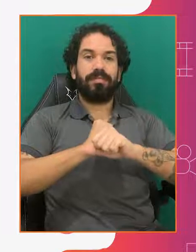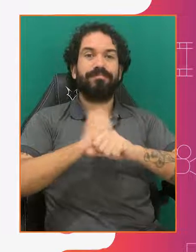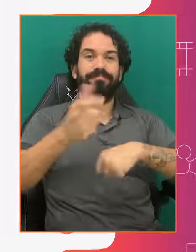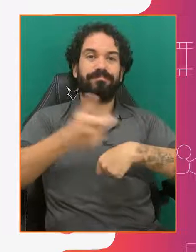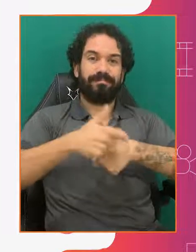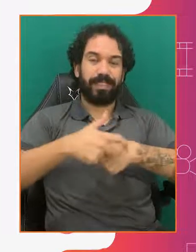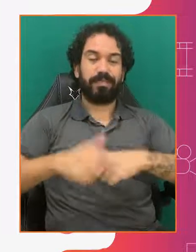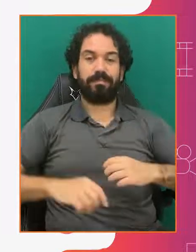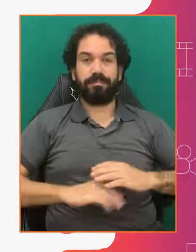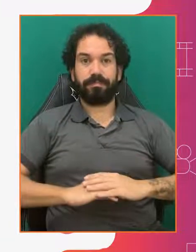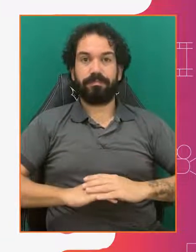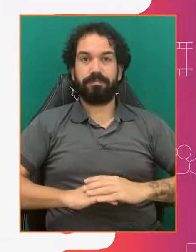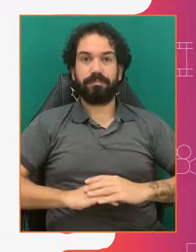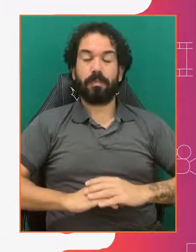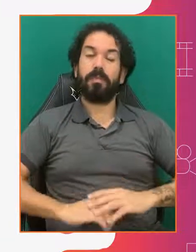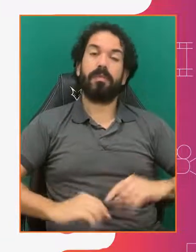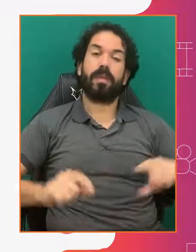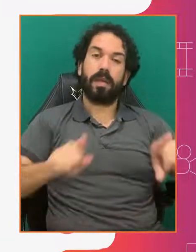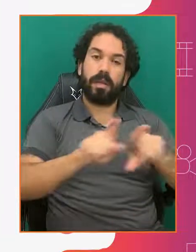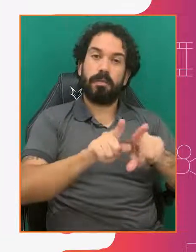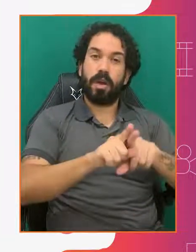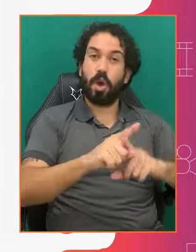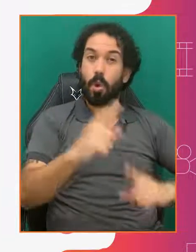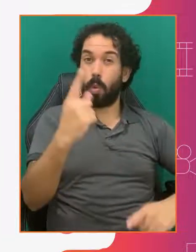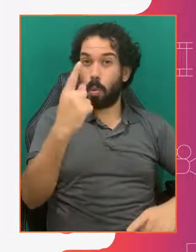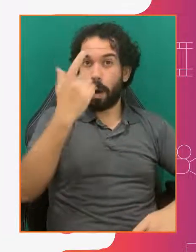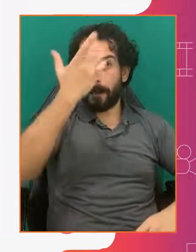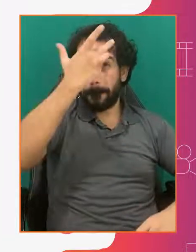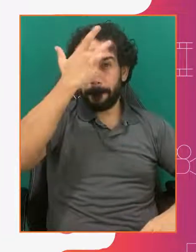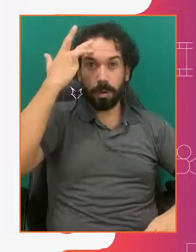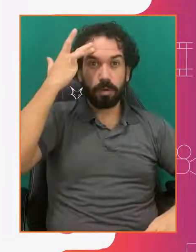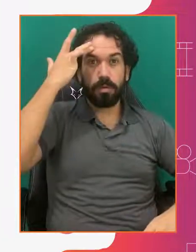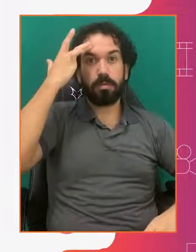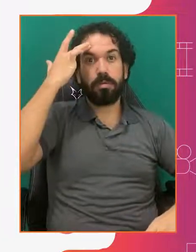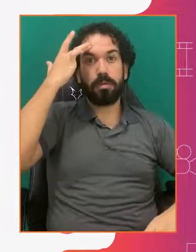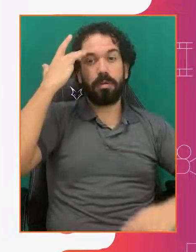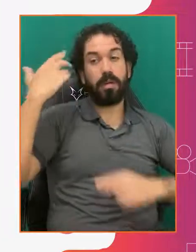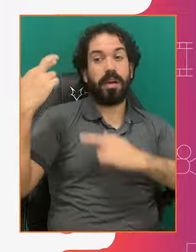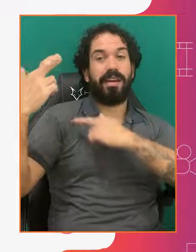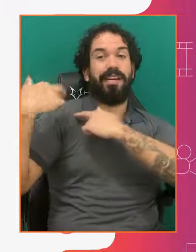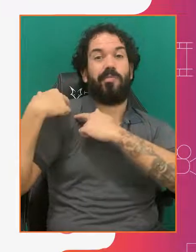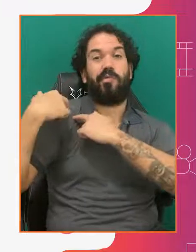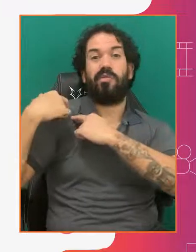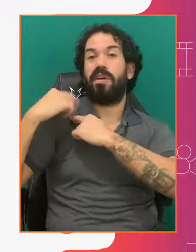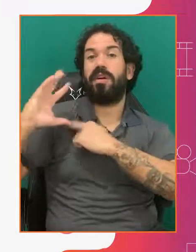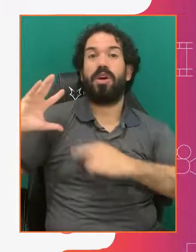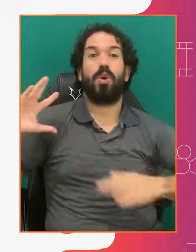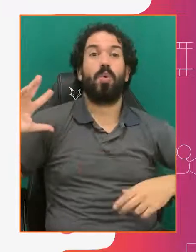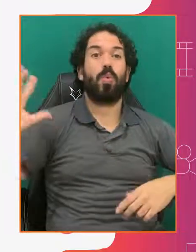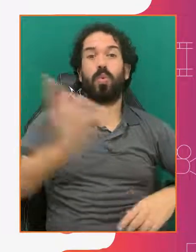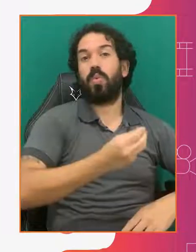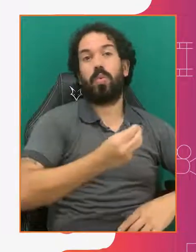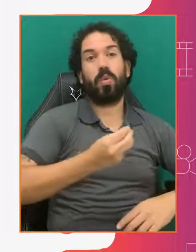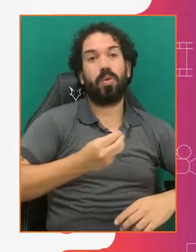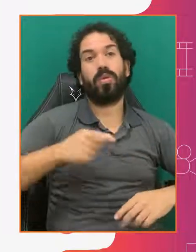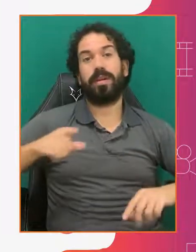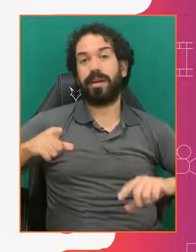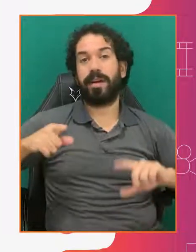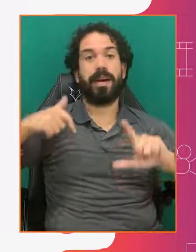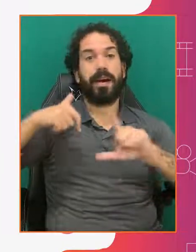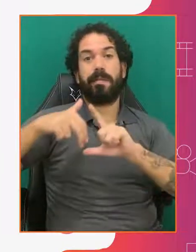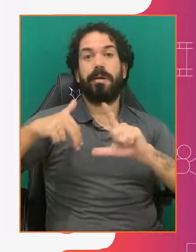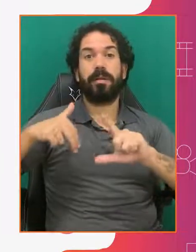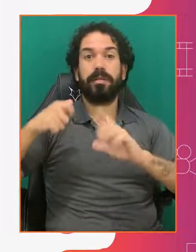toda a cena. Sem falar que só uma pessoa acabava ficando responsável por toda uma cena da